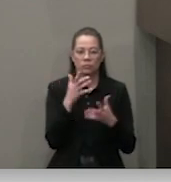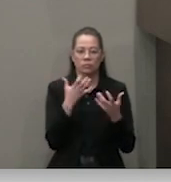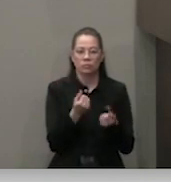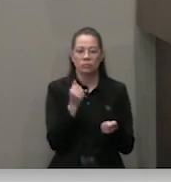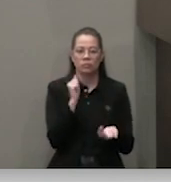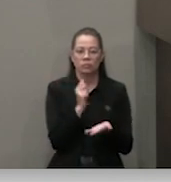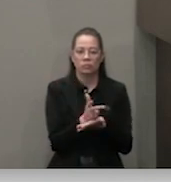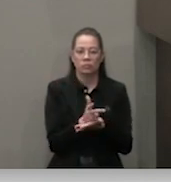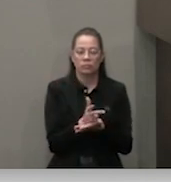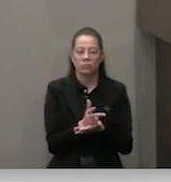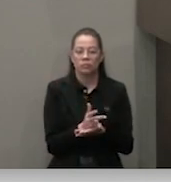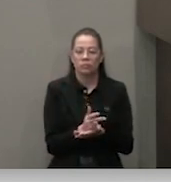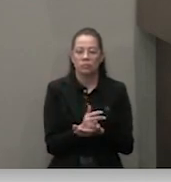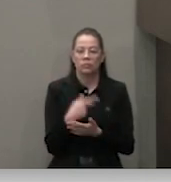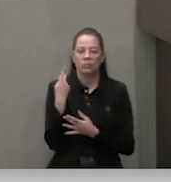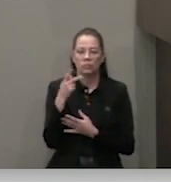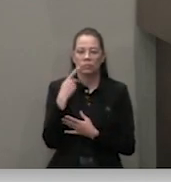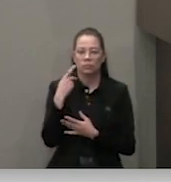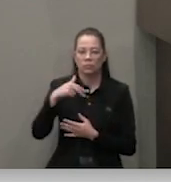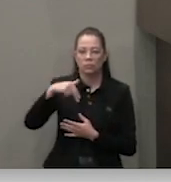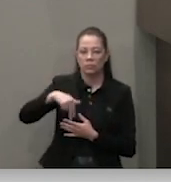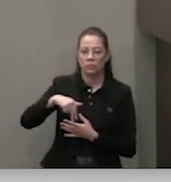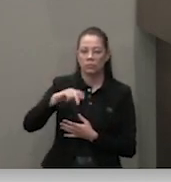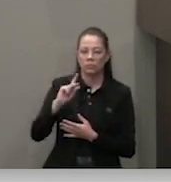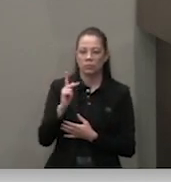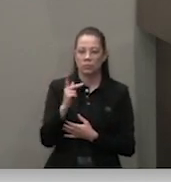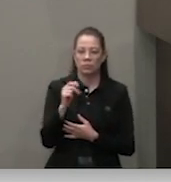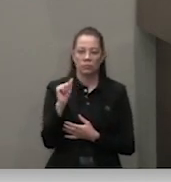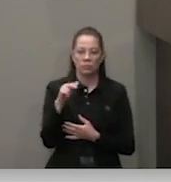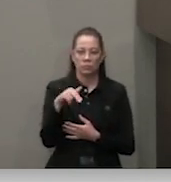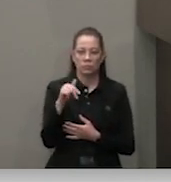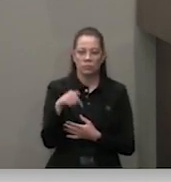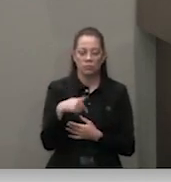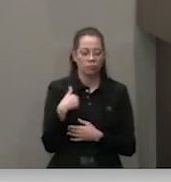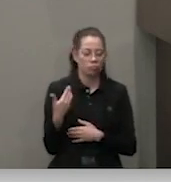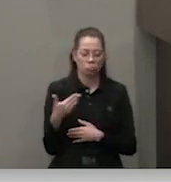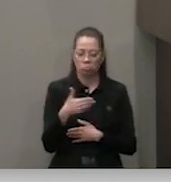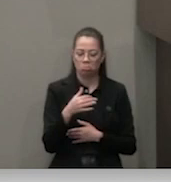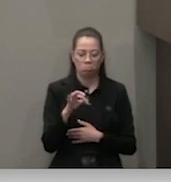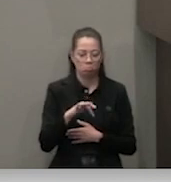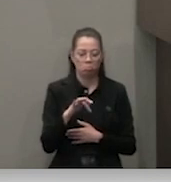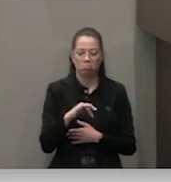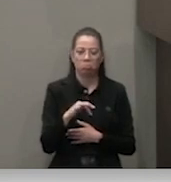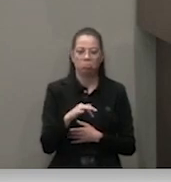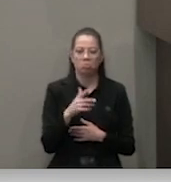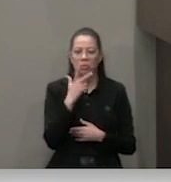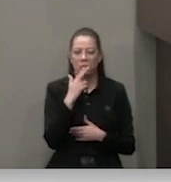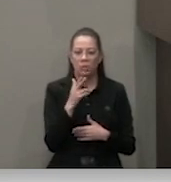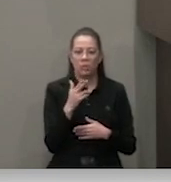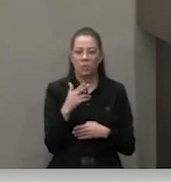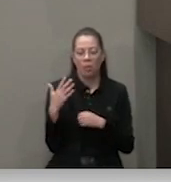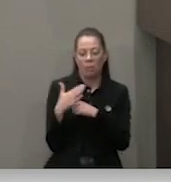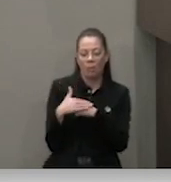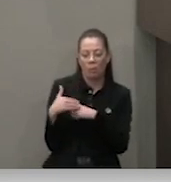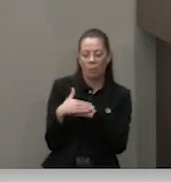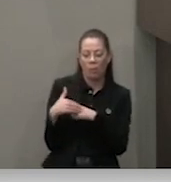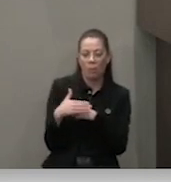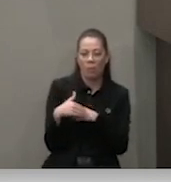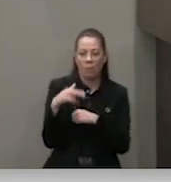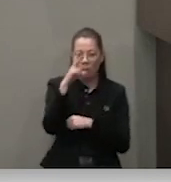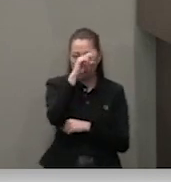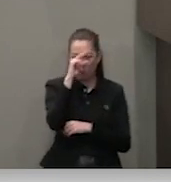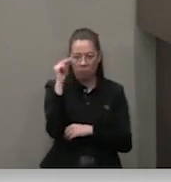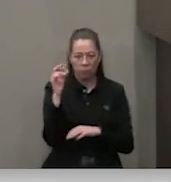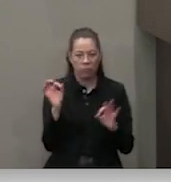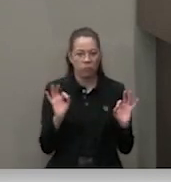a sua vaga vereador que respeite ess Parlamento eu não vim aqui para ficar agradando executivo